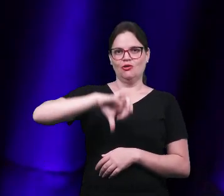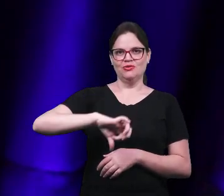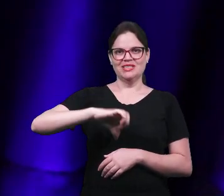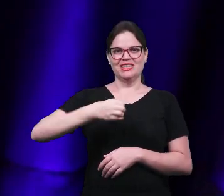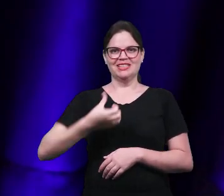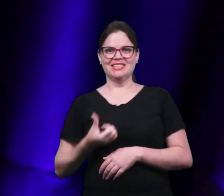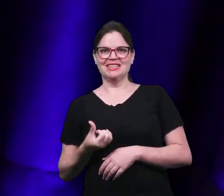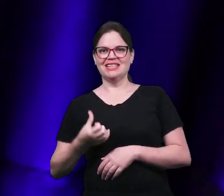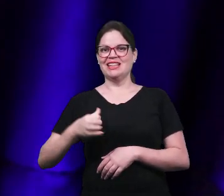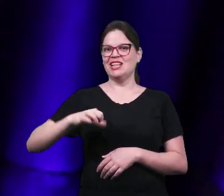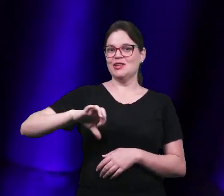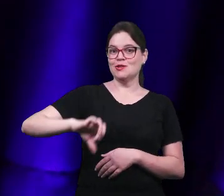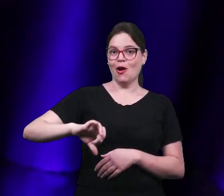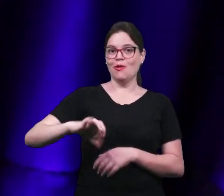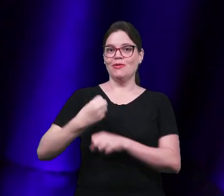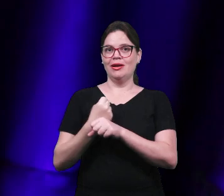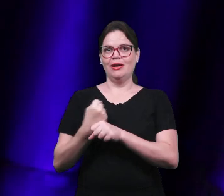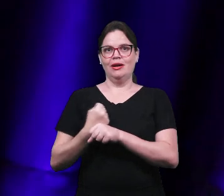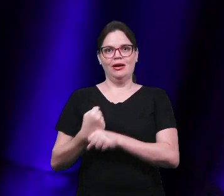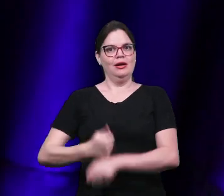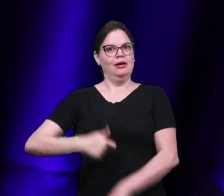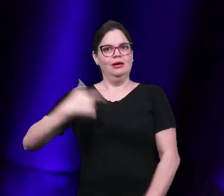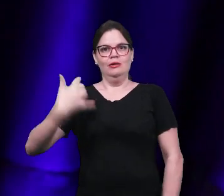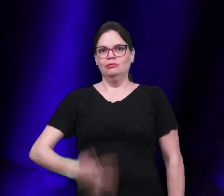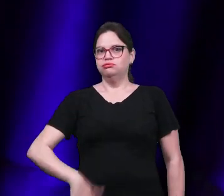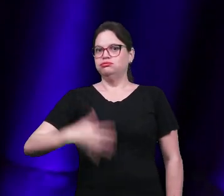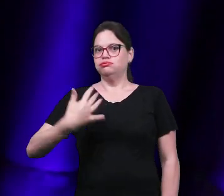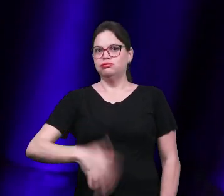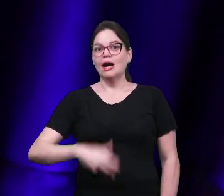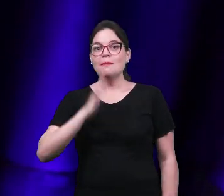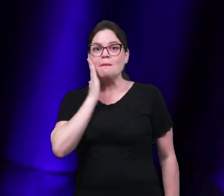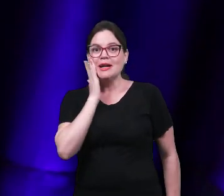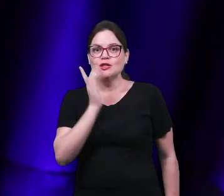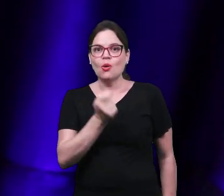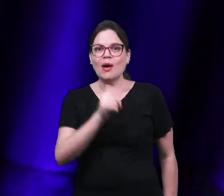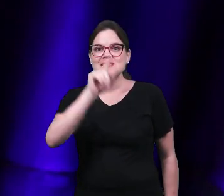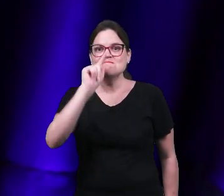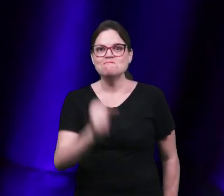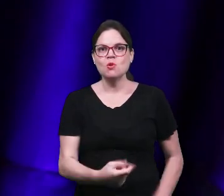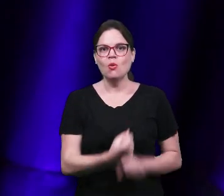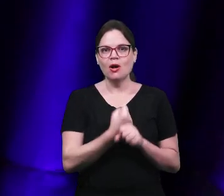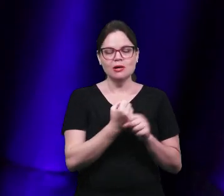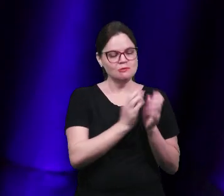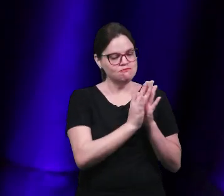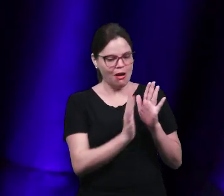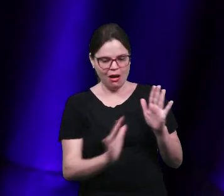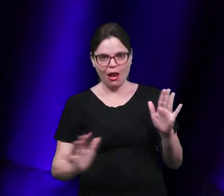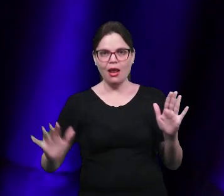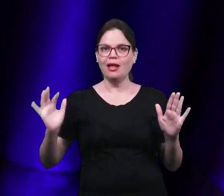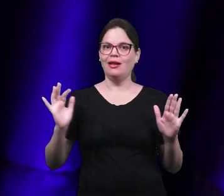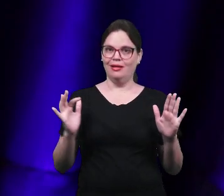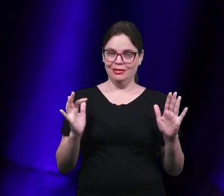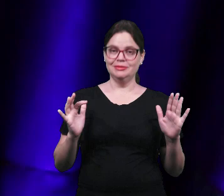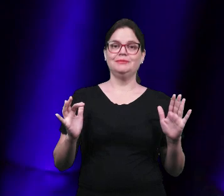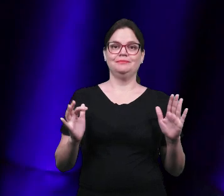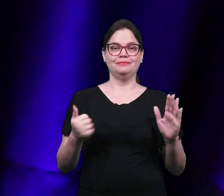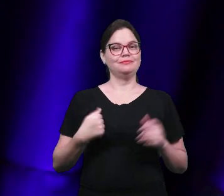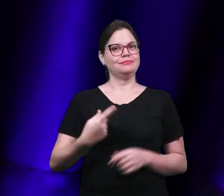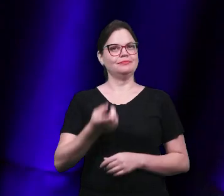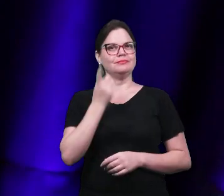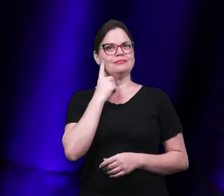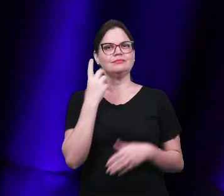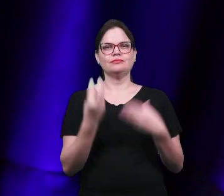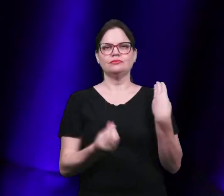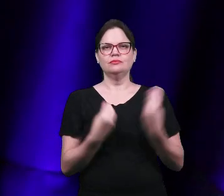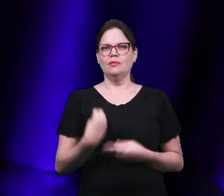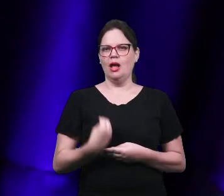anos. Para nós, hoje, isso é muito tempo. É muito tempo. É muito tempo. Para o homem. Agora você vê o que é a vida terrena e a